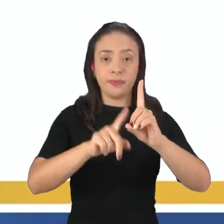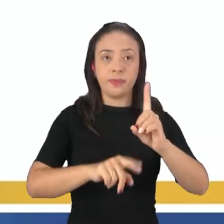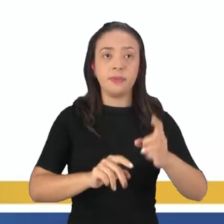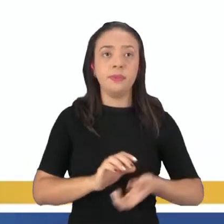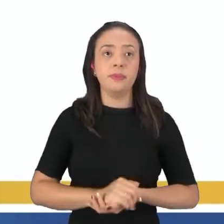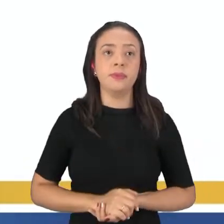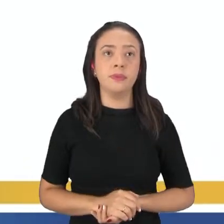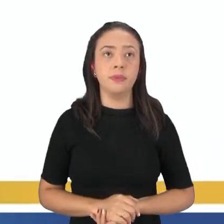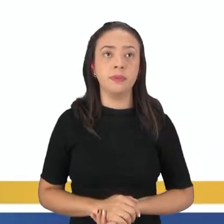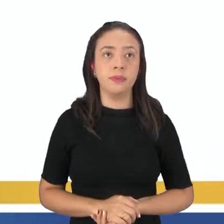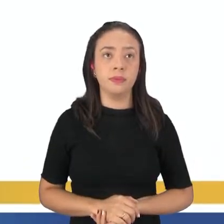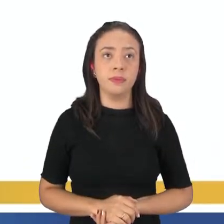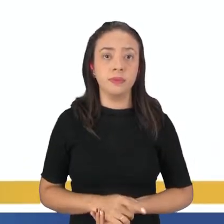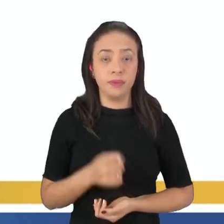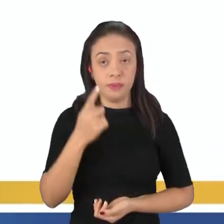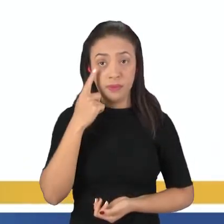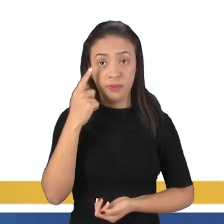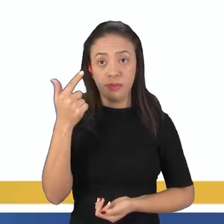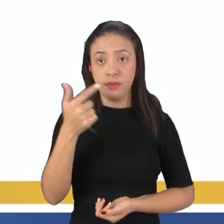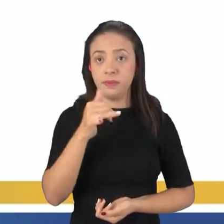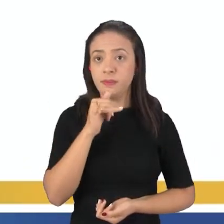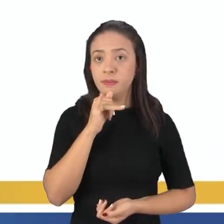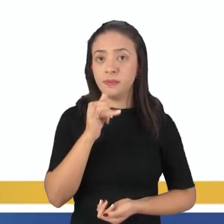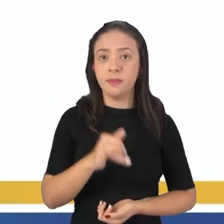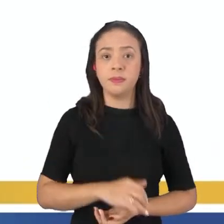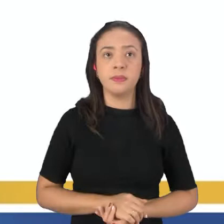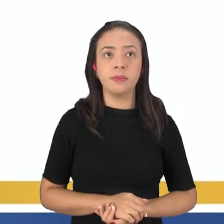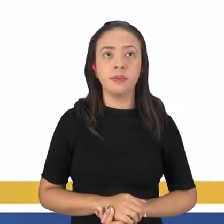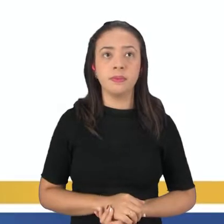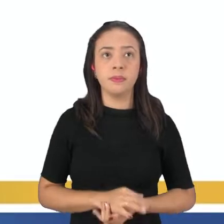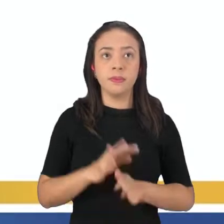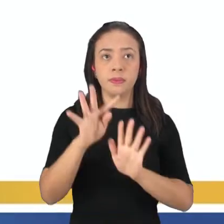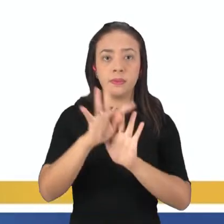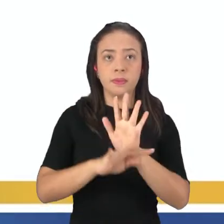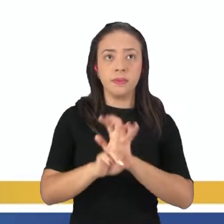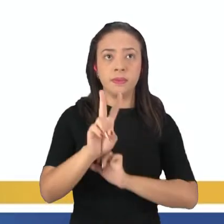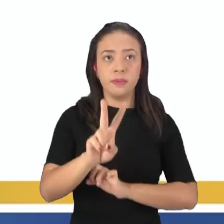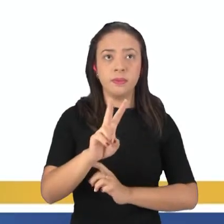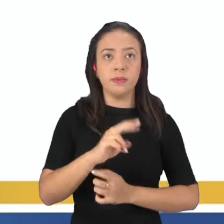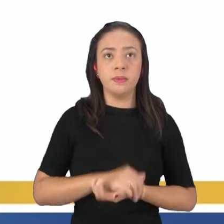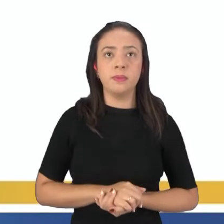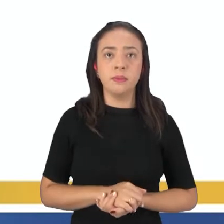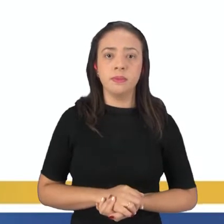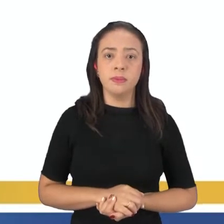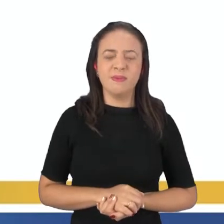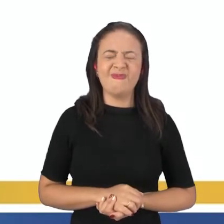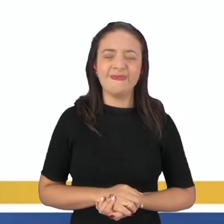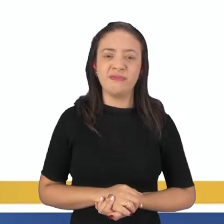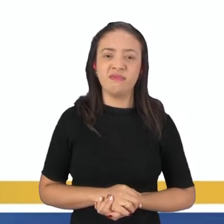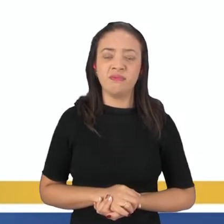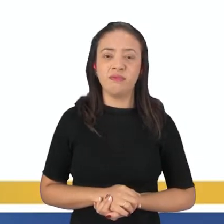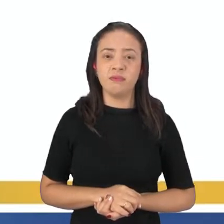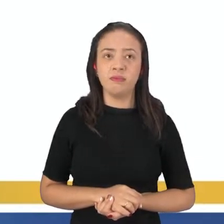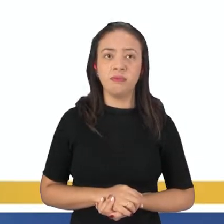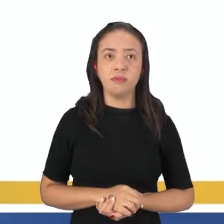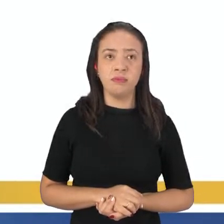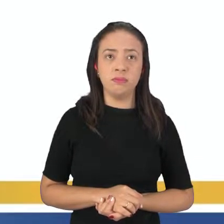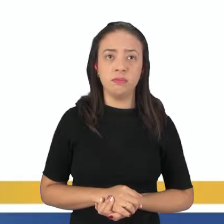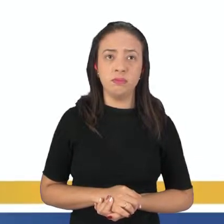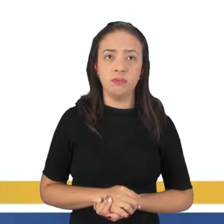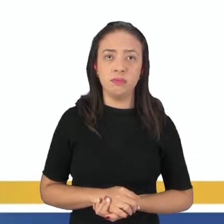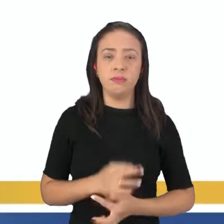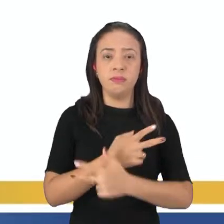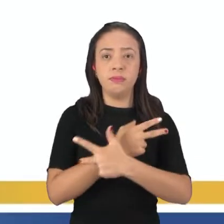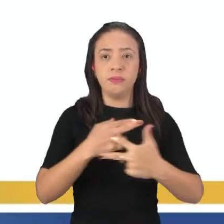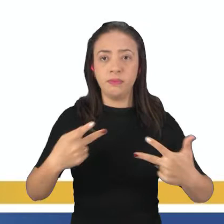não se perder na informação. Vamos para o segundo exemplo? Texto 2, ó. Vamos lá. Texto